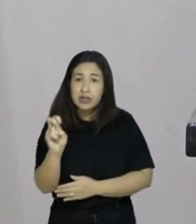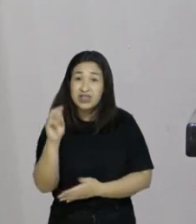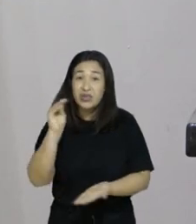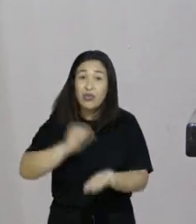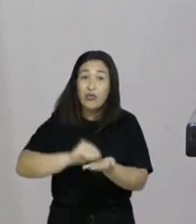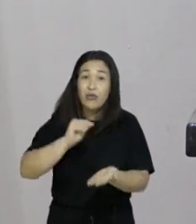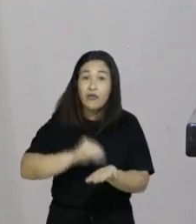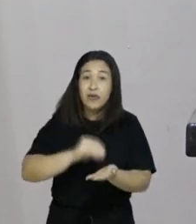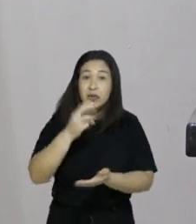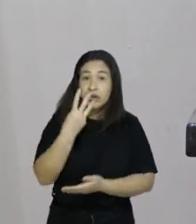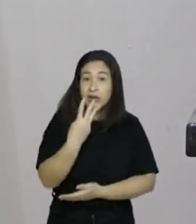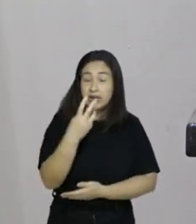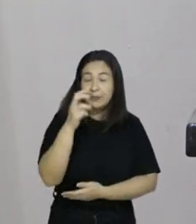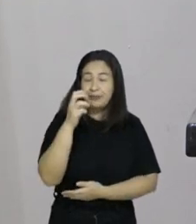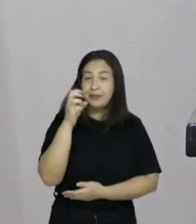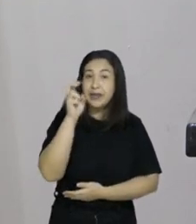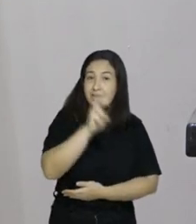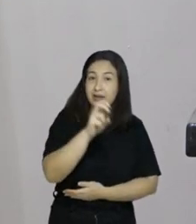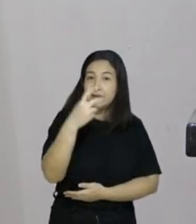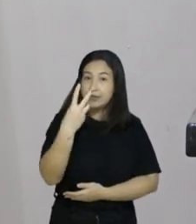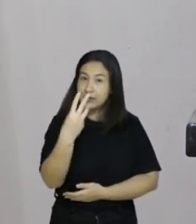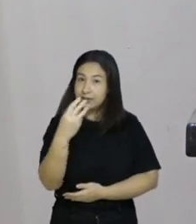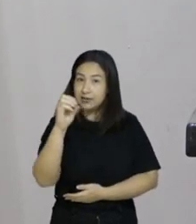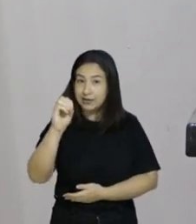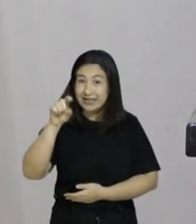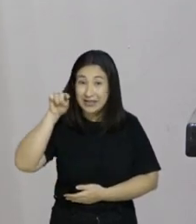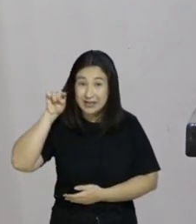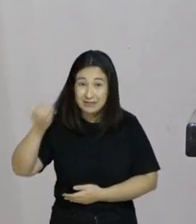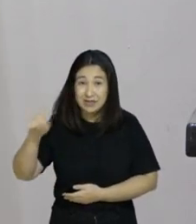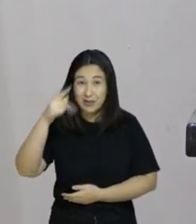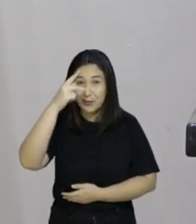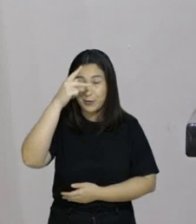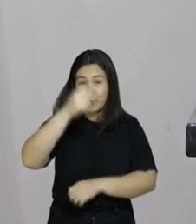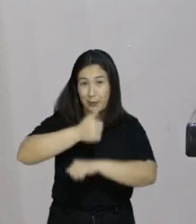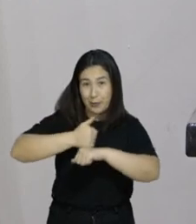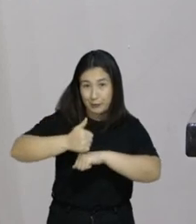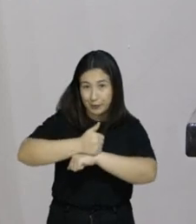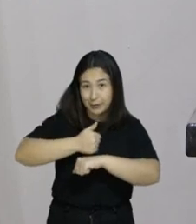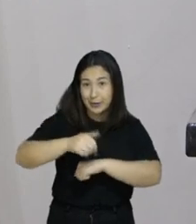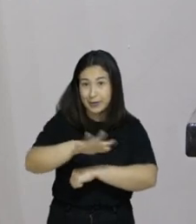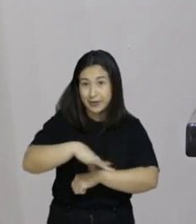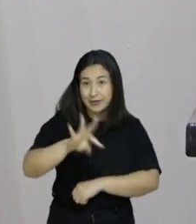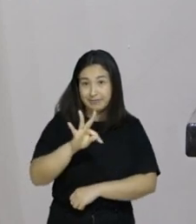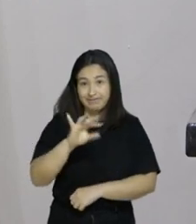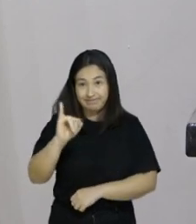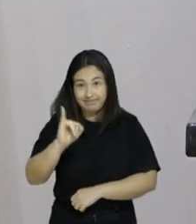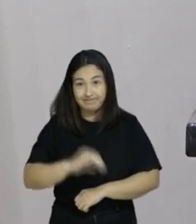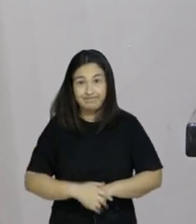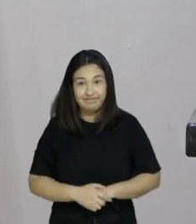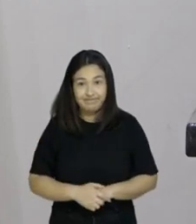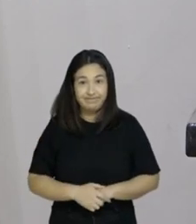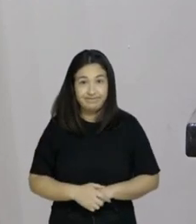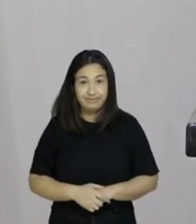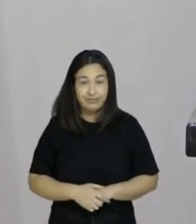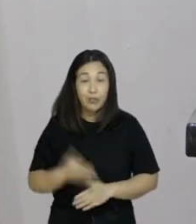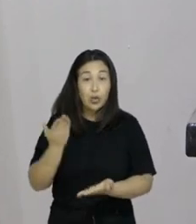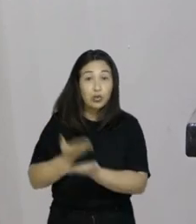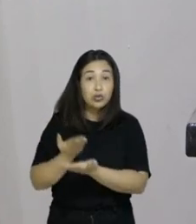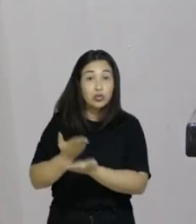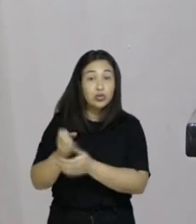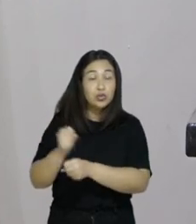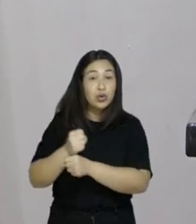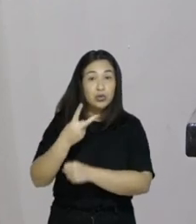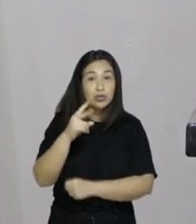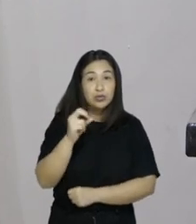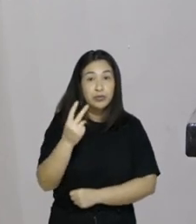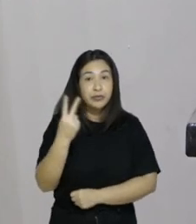profissionais na área no nosso país. De acordo com o estudo feito em 2022 pelo